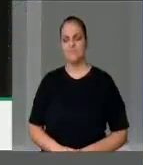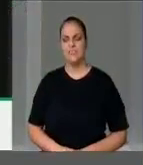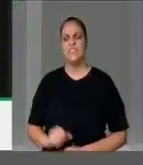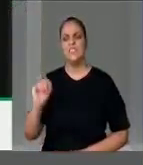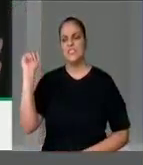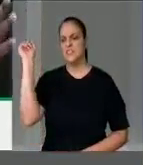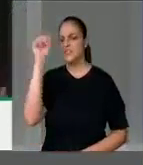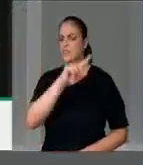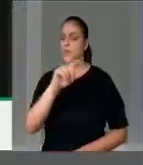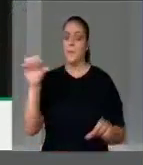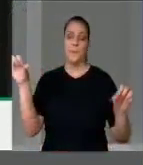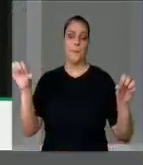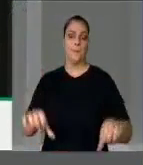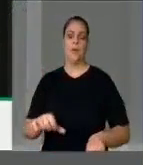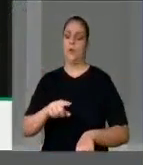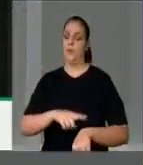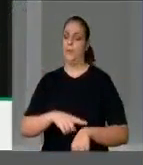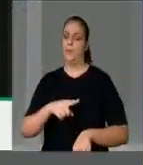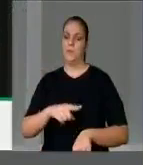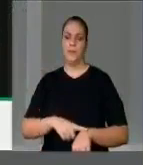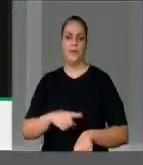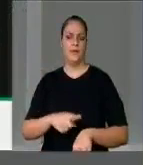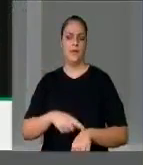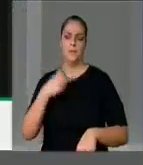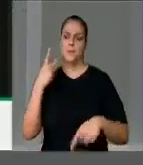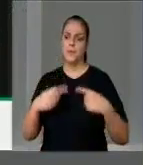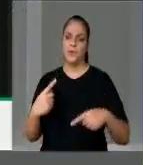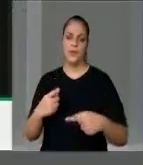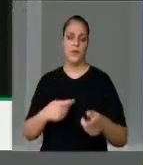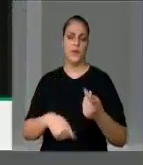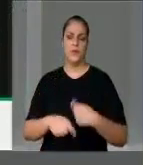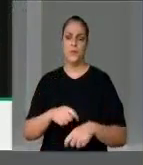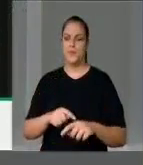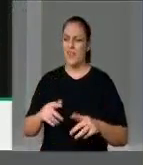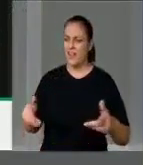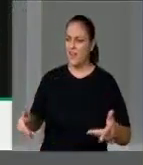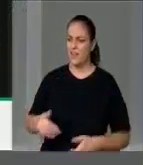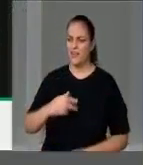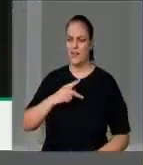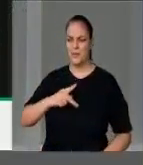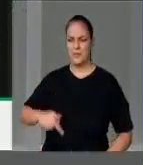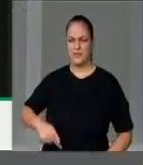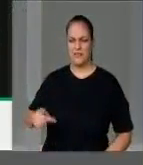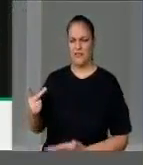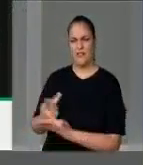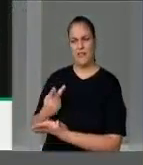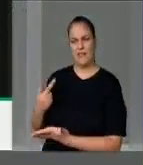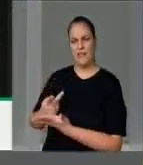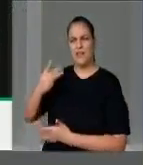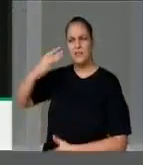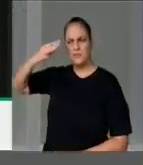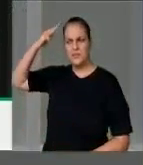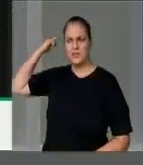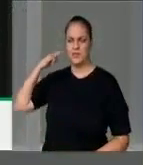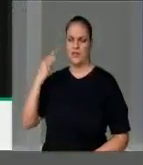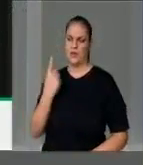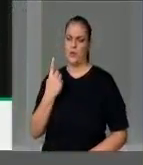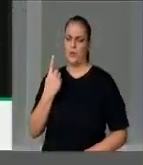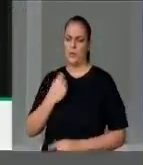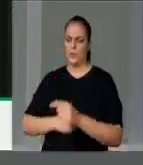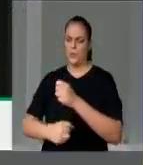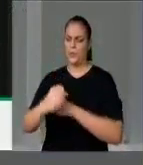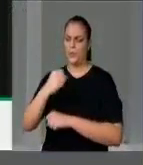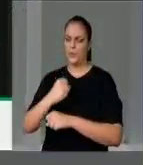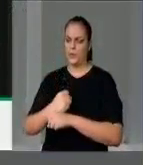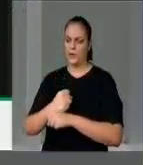maior crise da sua história, com o governo Temer ilegítimo, que há um ano atrás, há um ano e um mês atrás,